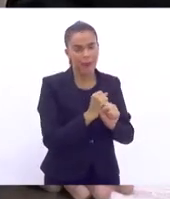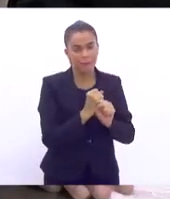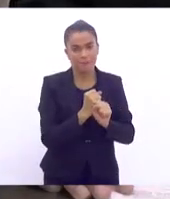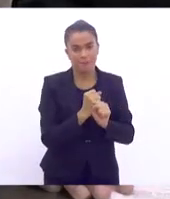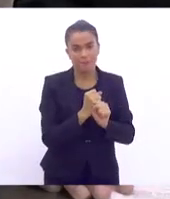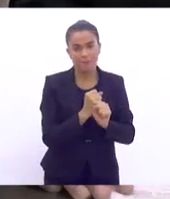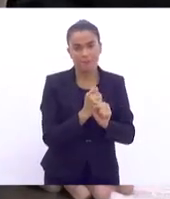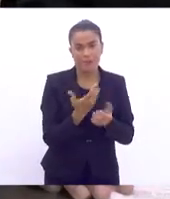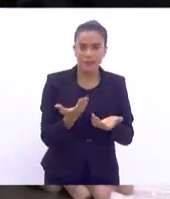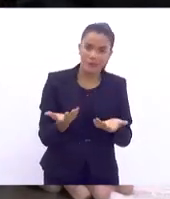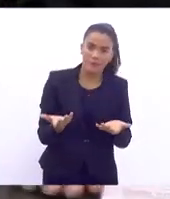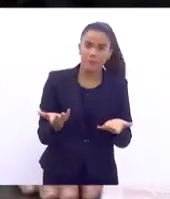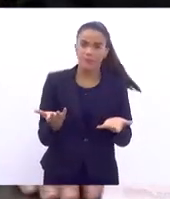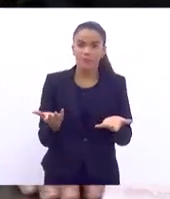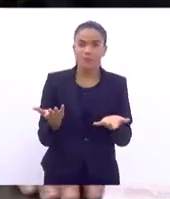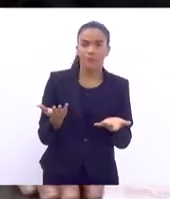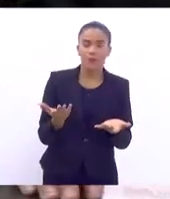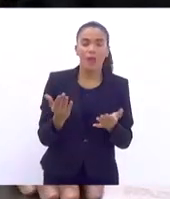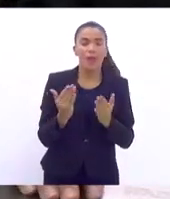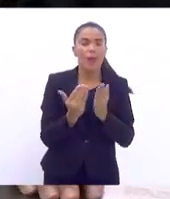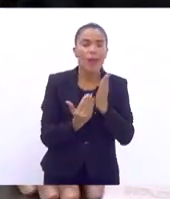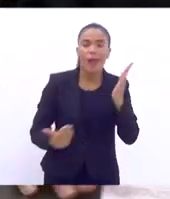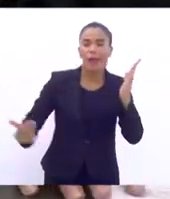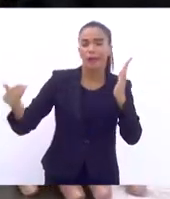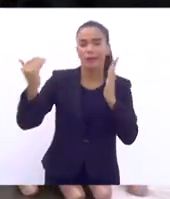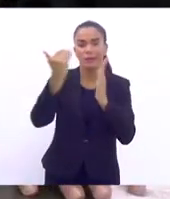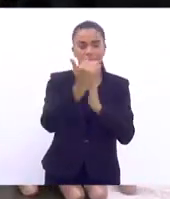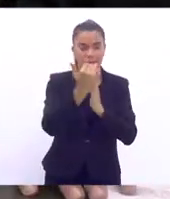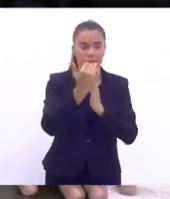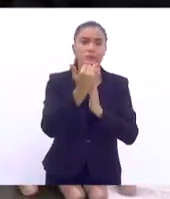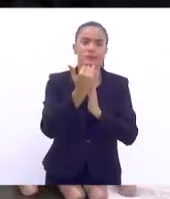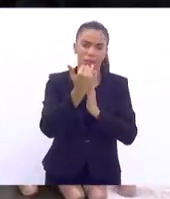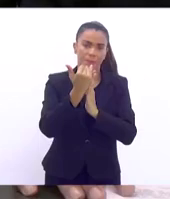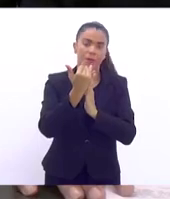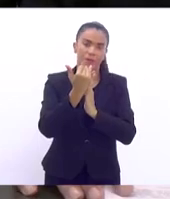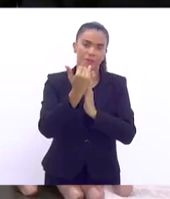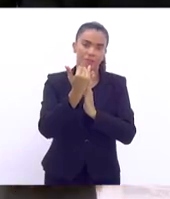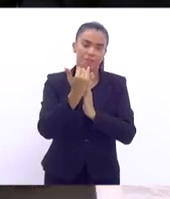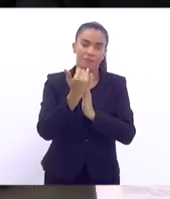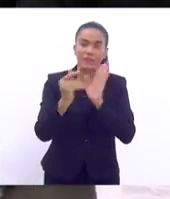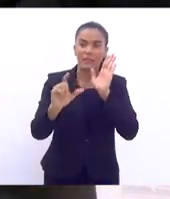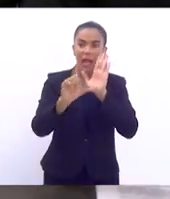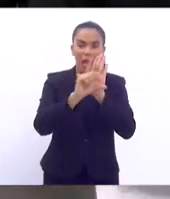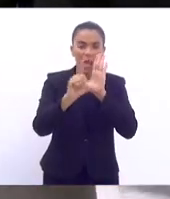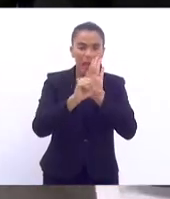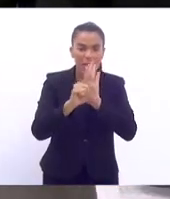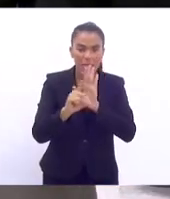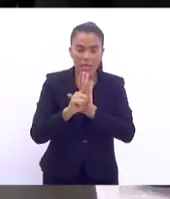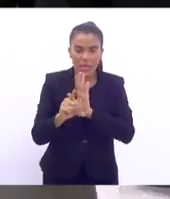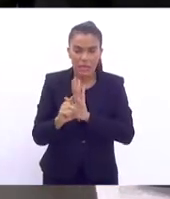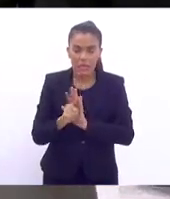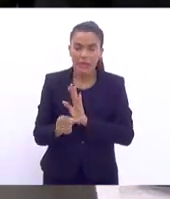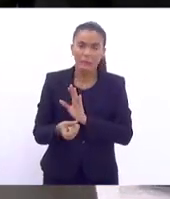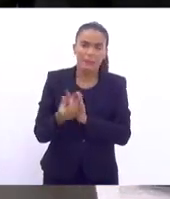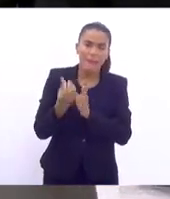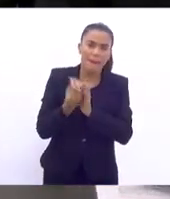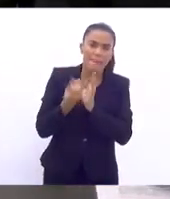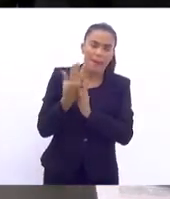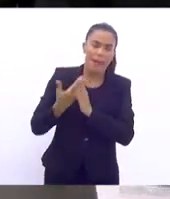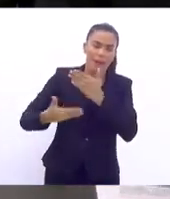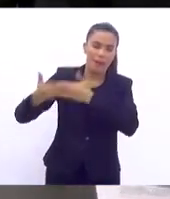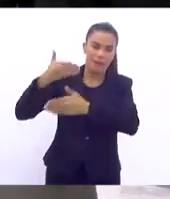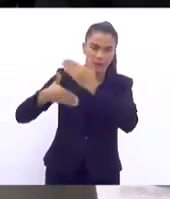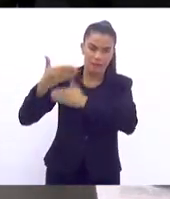que acima da média das legislaturas anteriores e a gente sabe que tem que ter